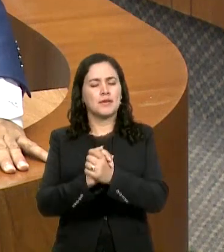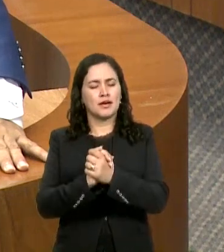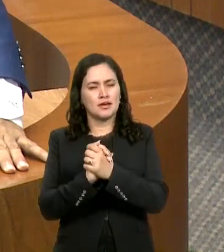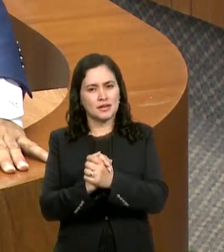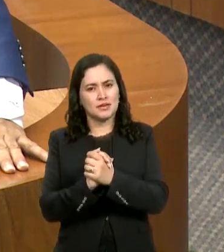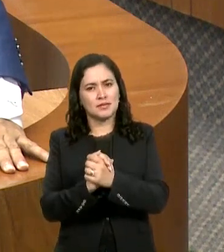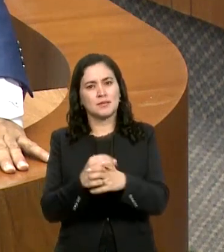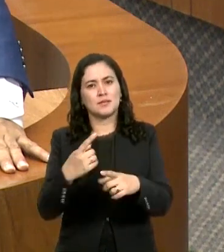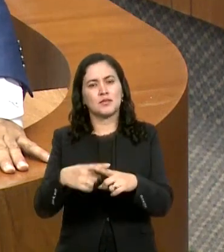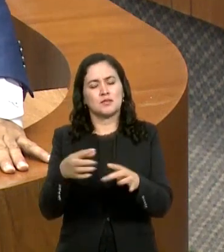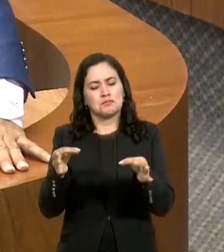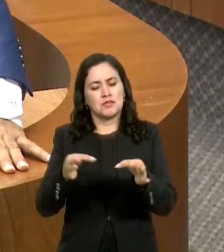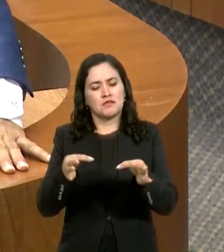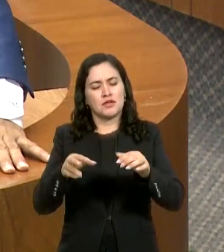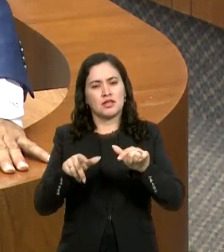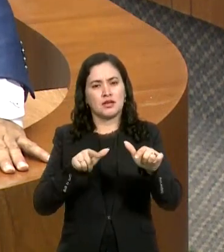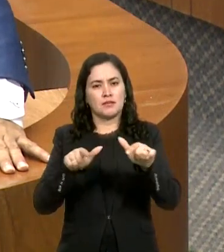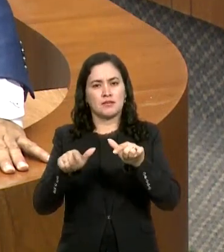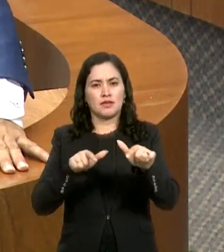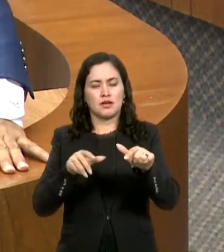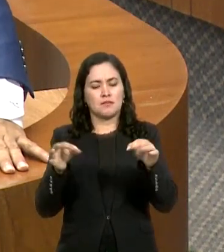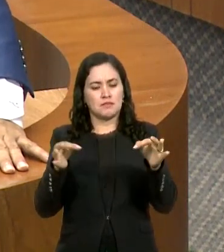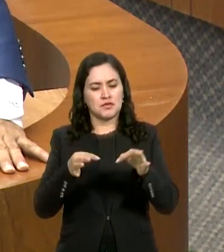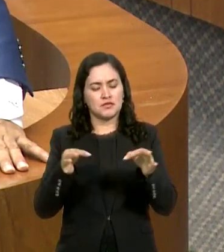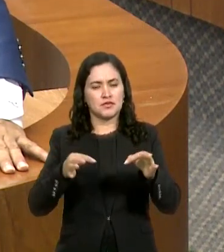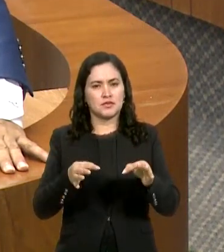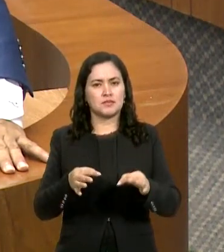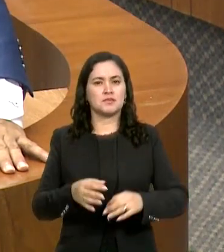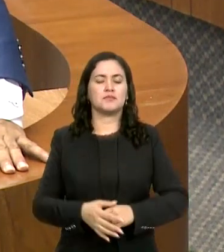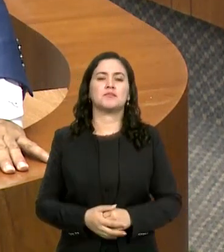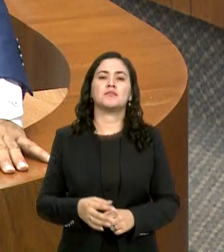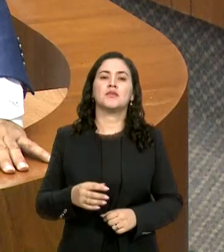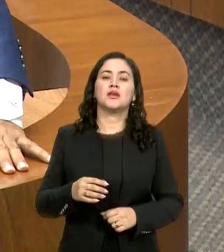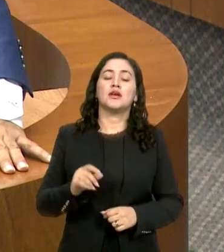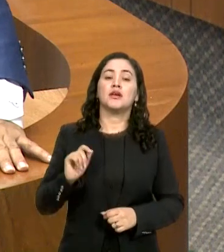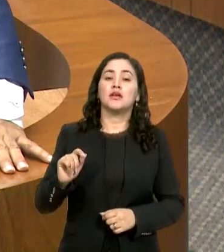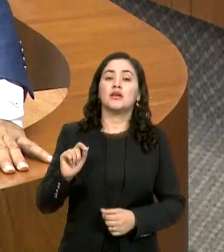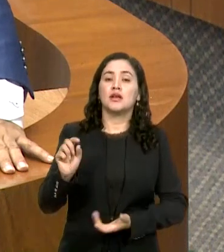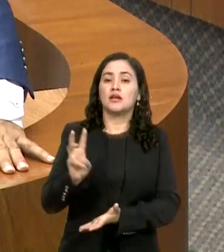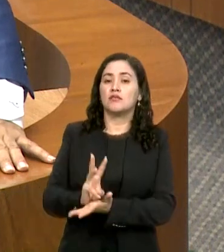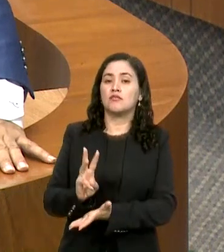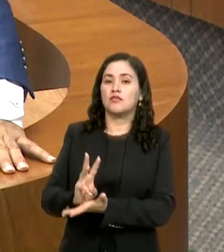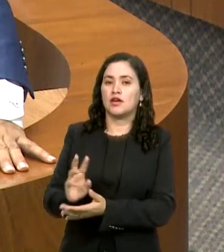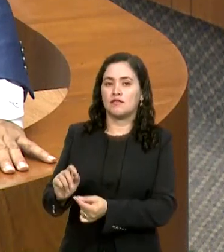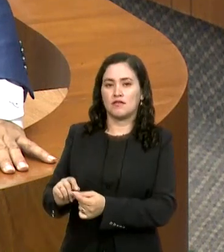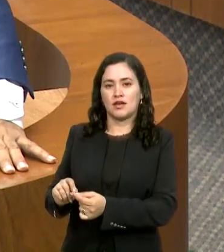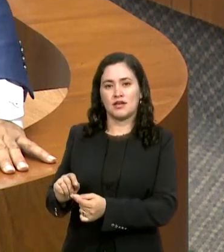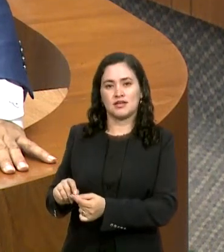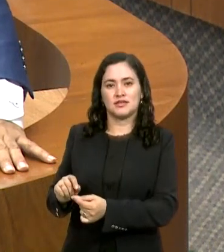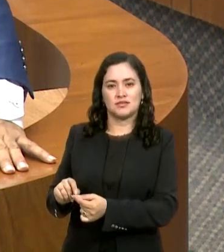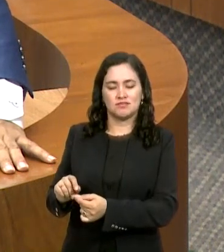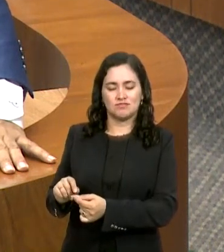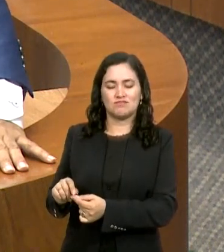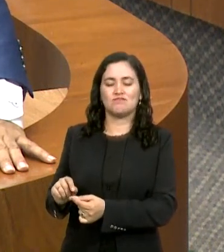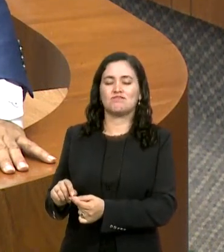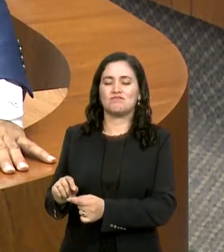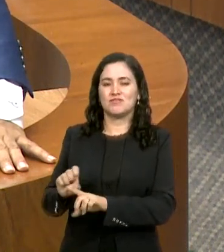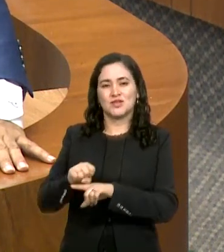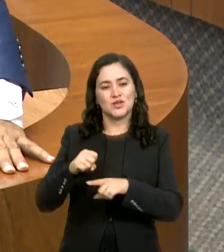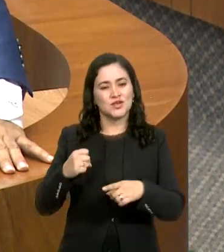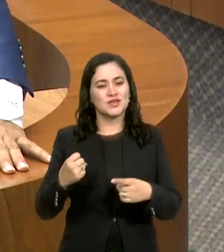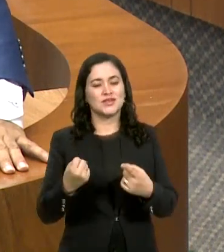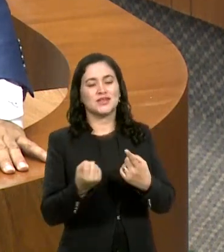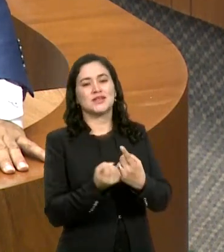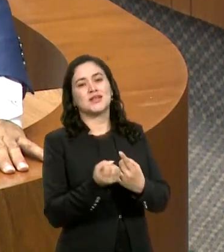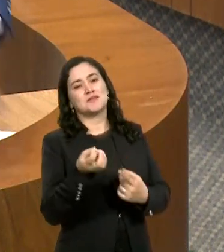excelente trabalho, o inequívoco trabalho prestado pela Defensoria Pública à sociedade